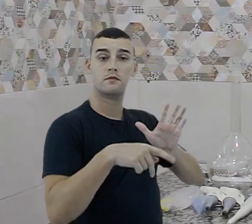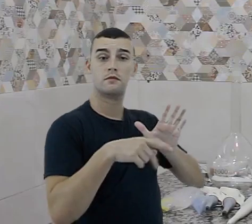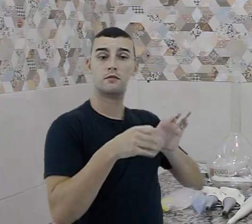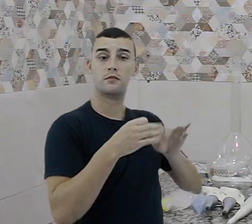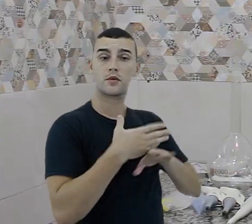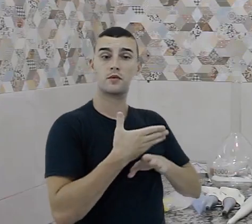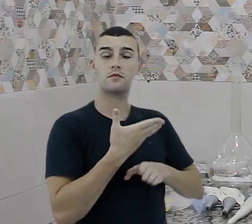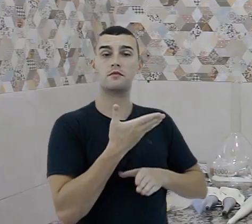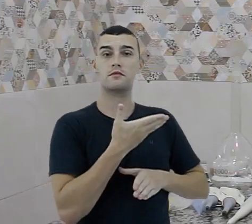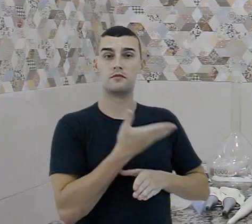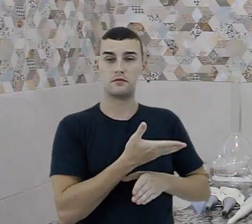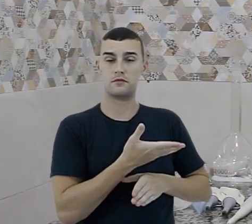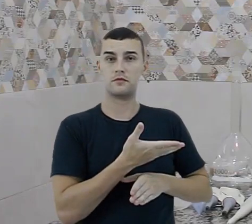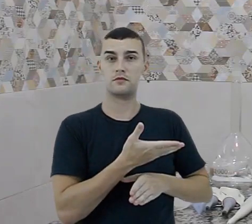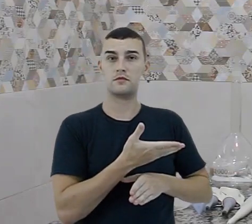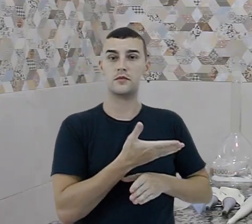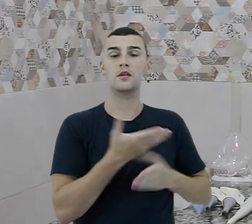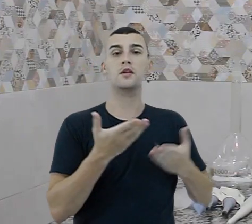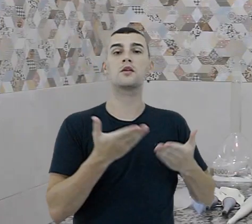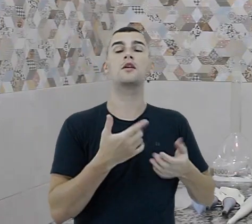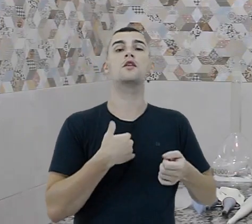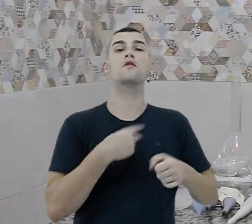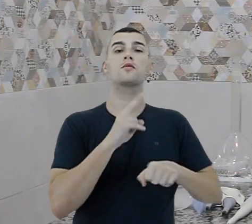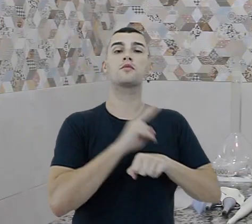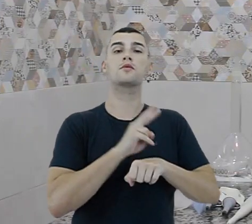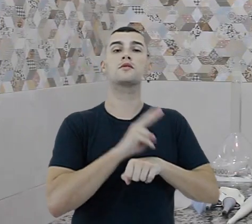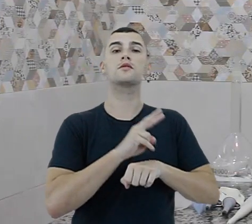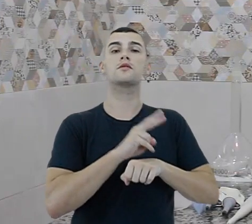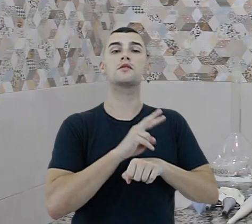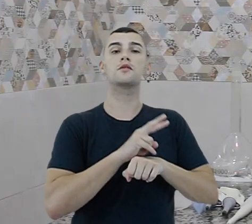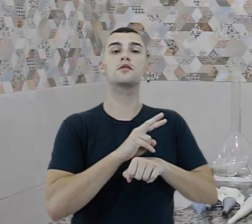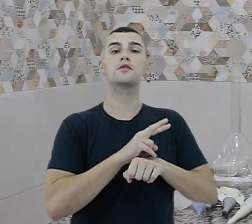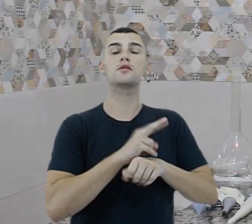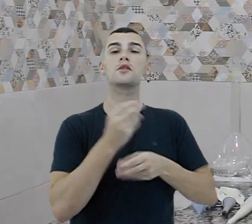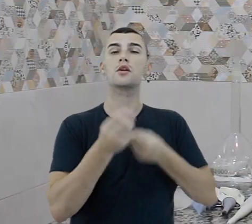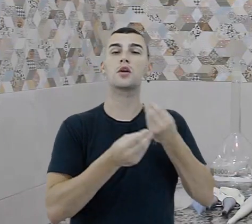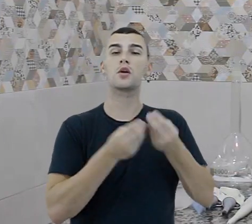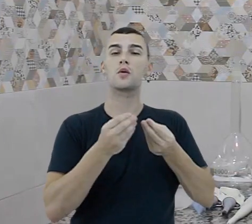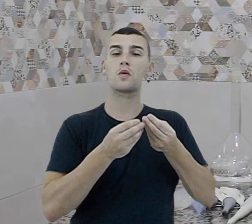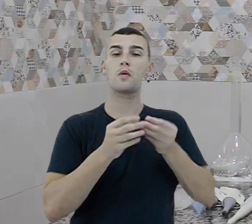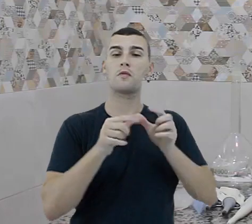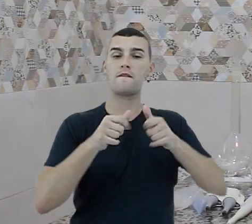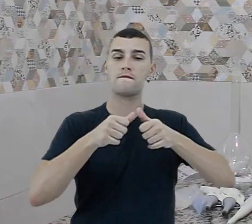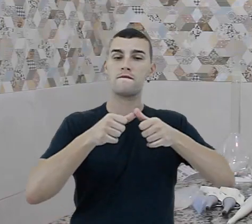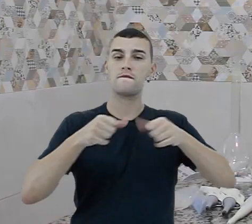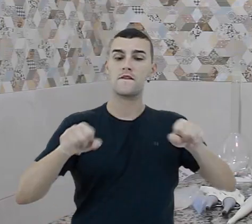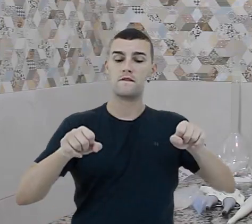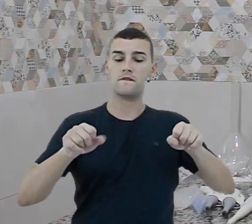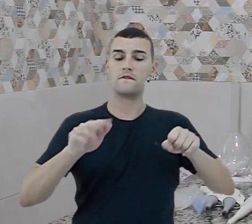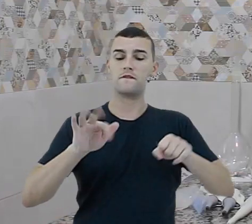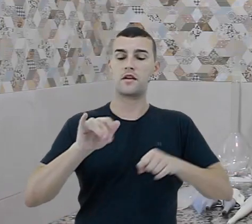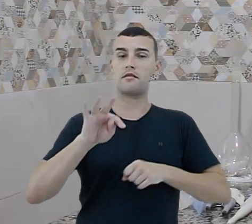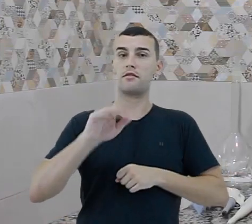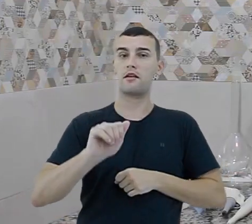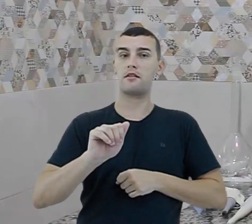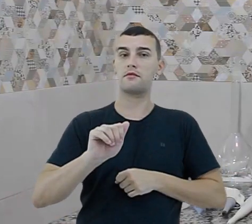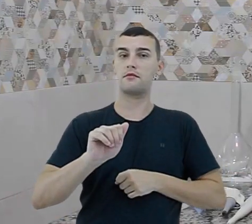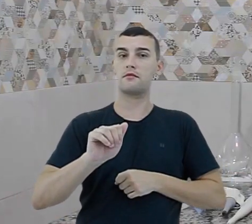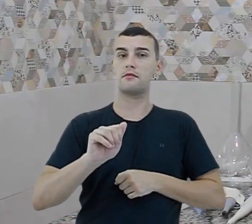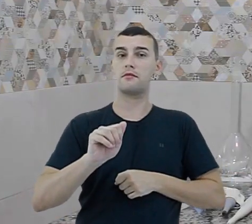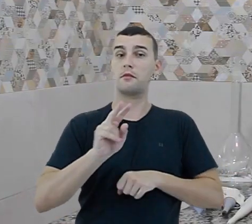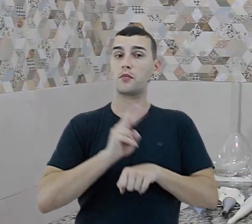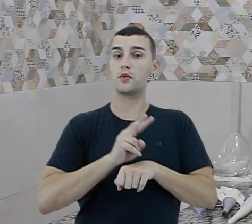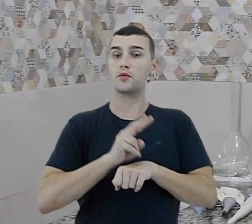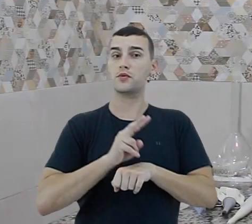frasco e agora, uma vez que eu colei o rótulo, eu vou proteger esse rótulo com uma fita adesiva. Então eu venho